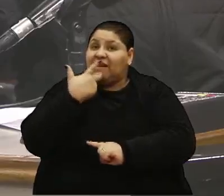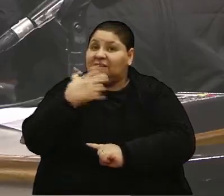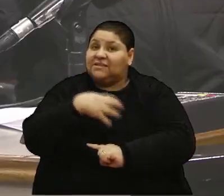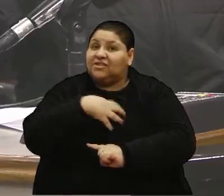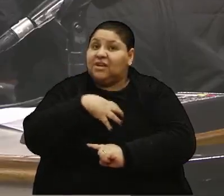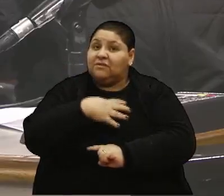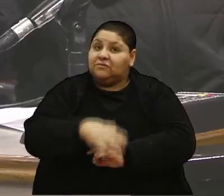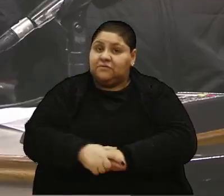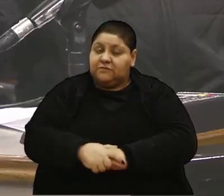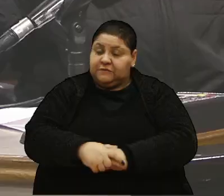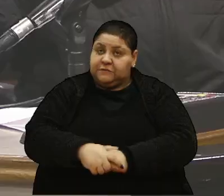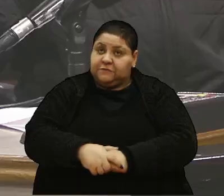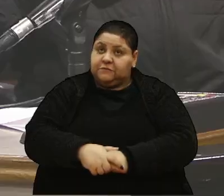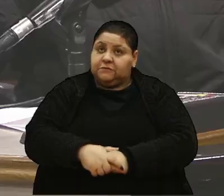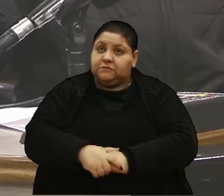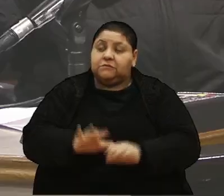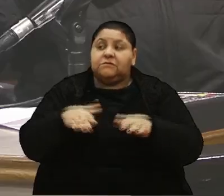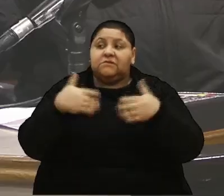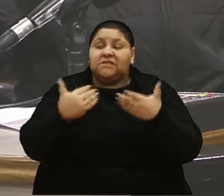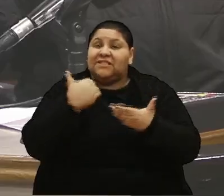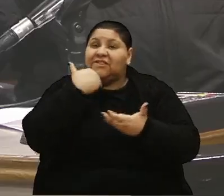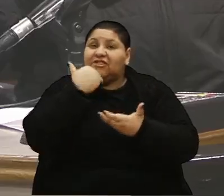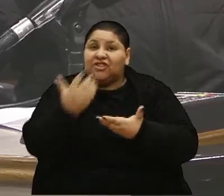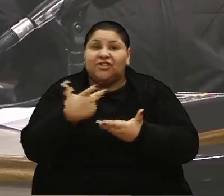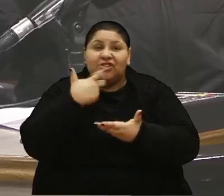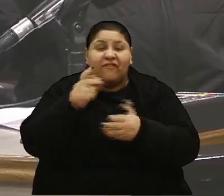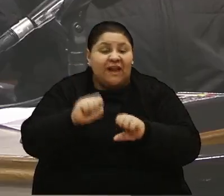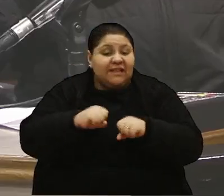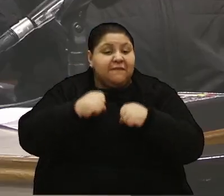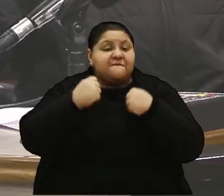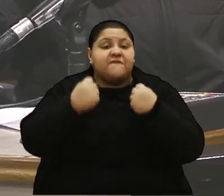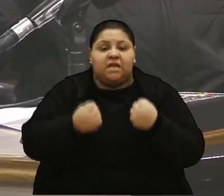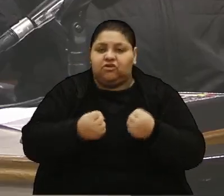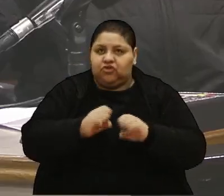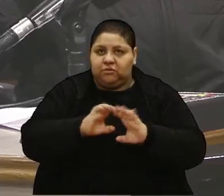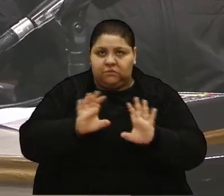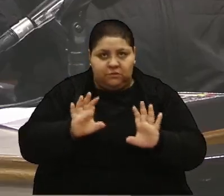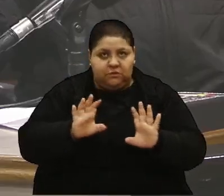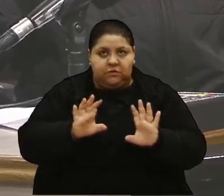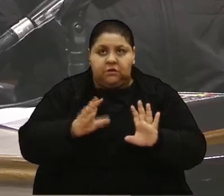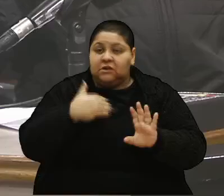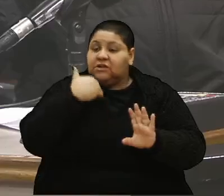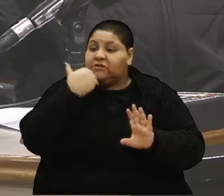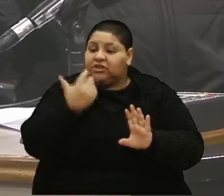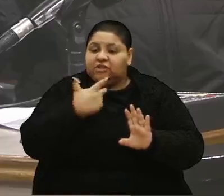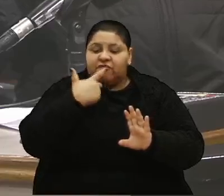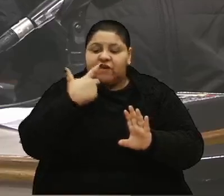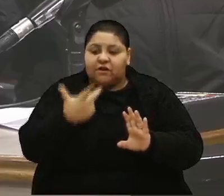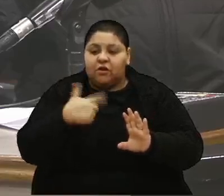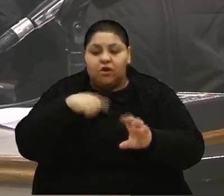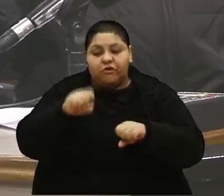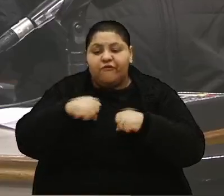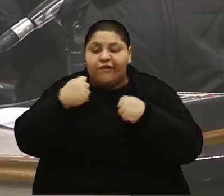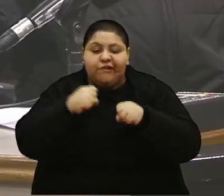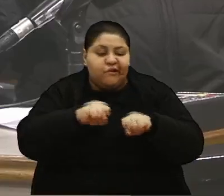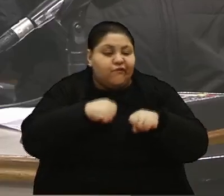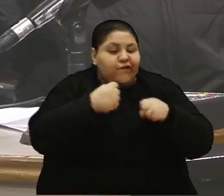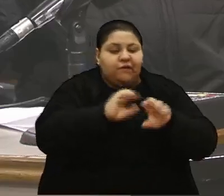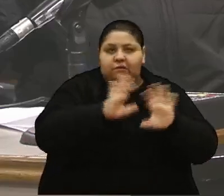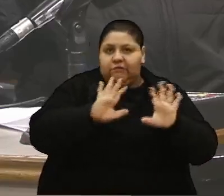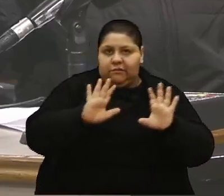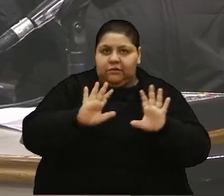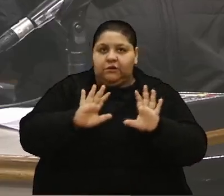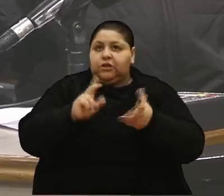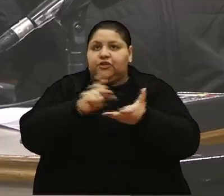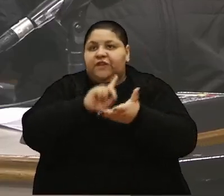forma. Então não adianta a gente dizer que defende. Não adianta a gente falar, vereador, eu defendo, e de